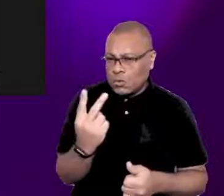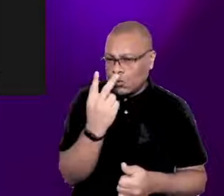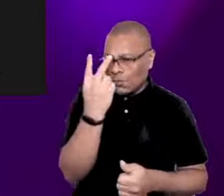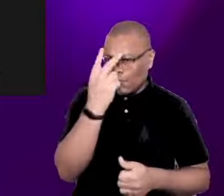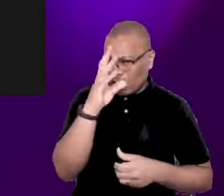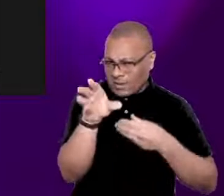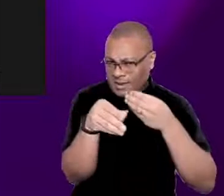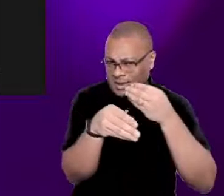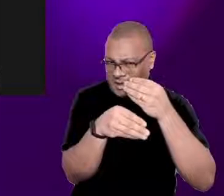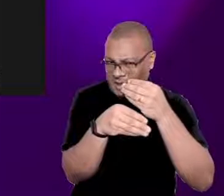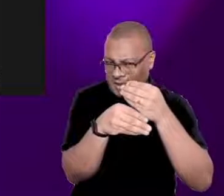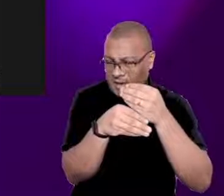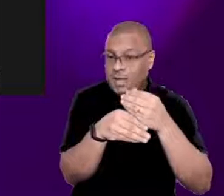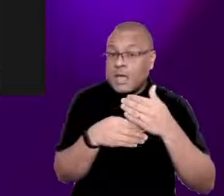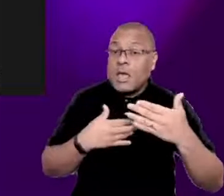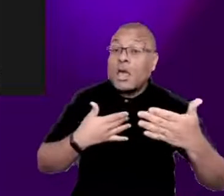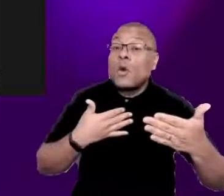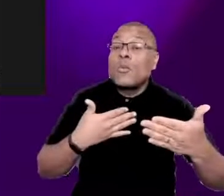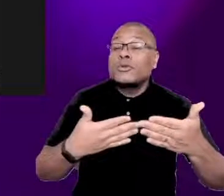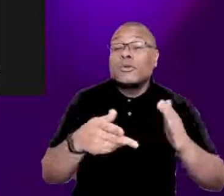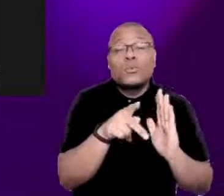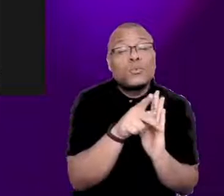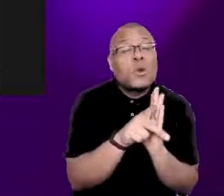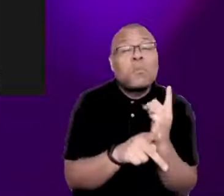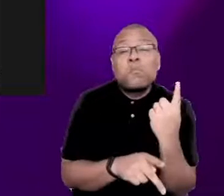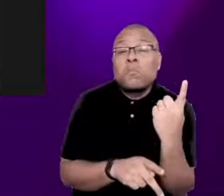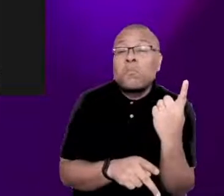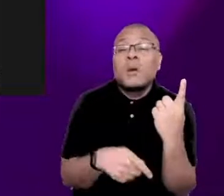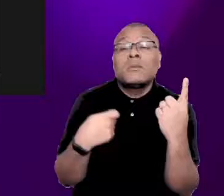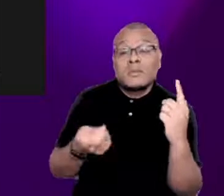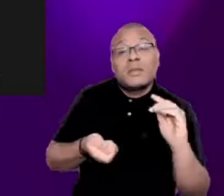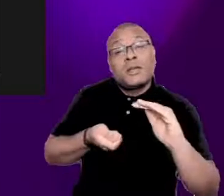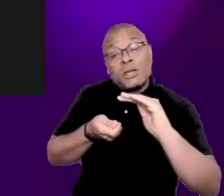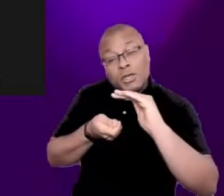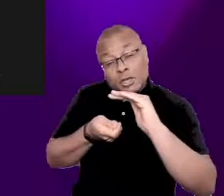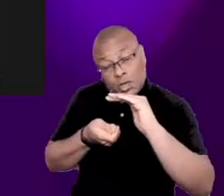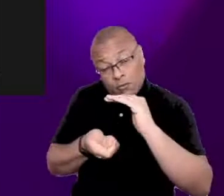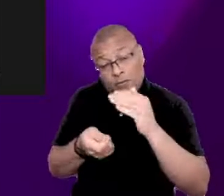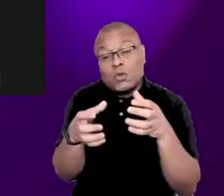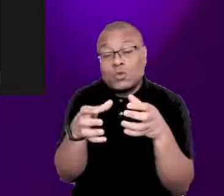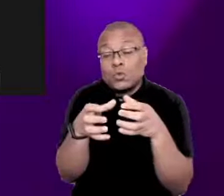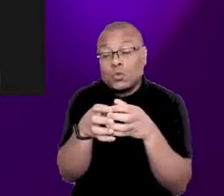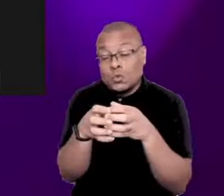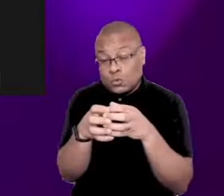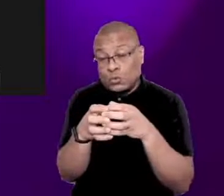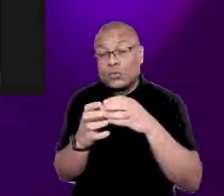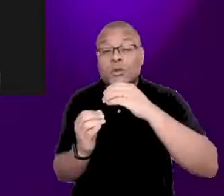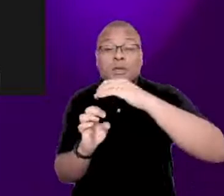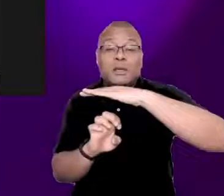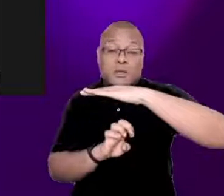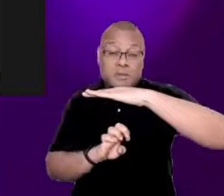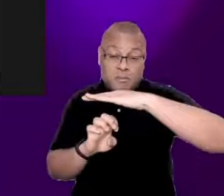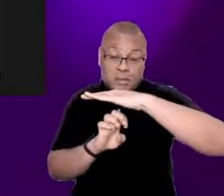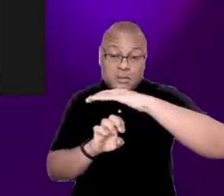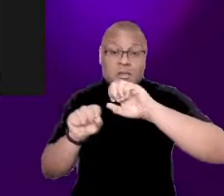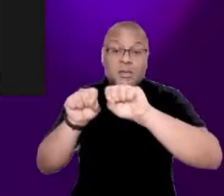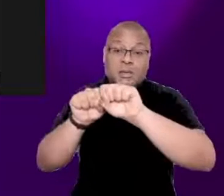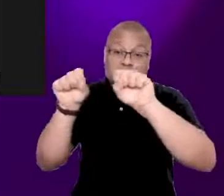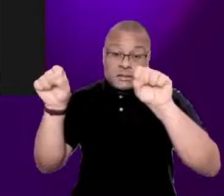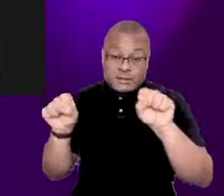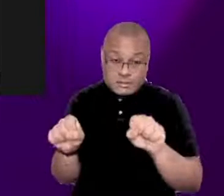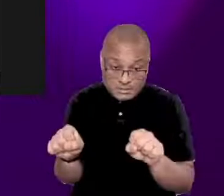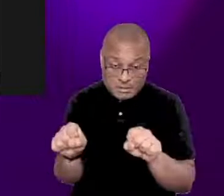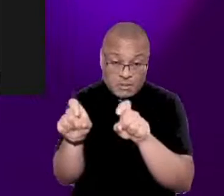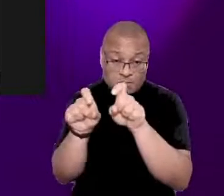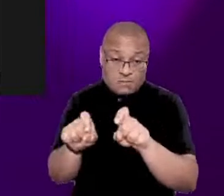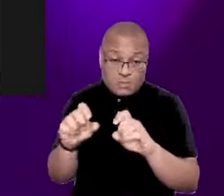jornada, não é um projeto pontual, que demanda investimentos por parte das organizações em sistemas de informação